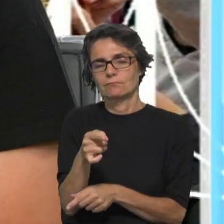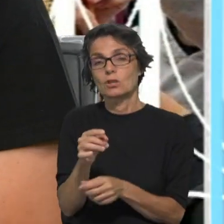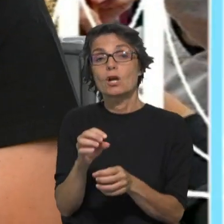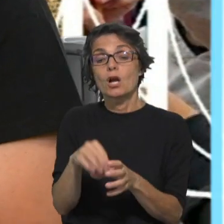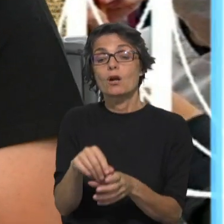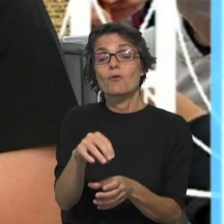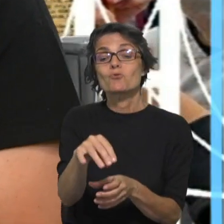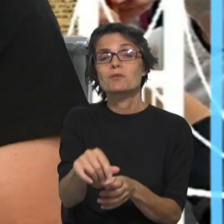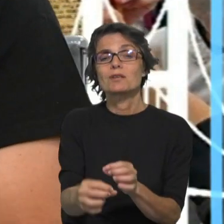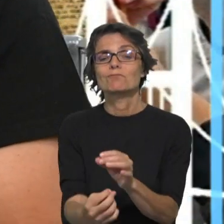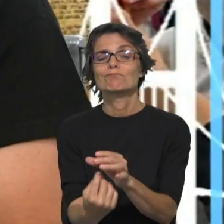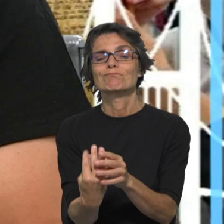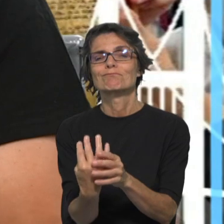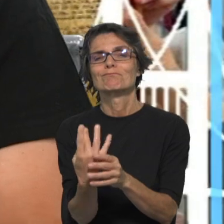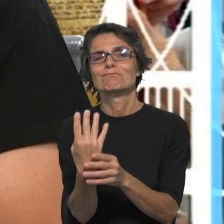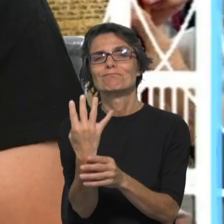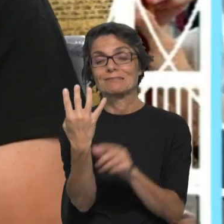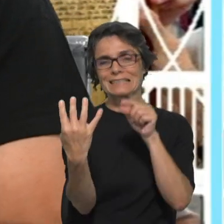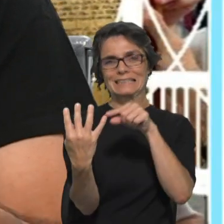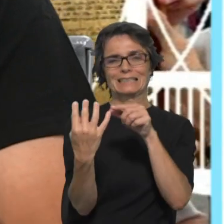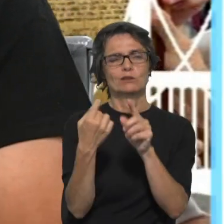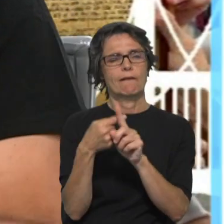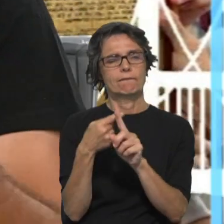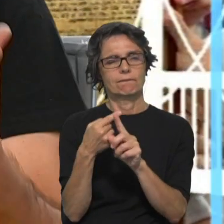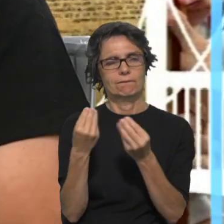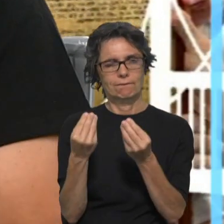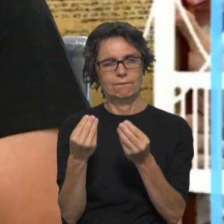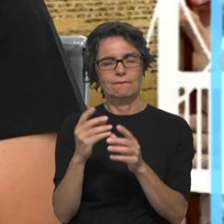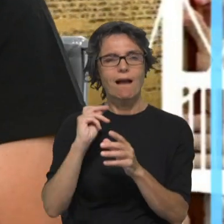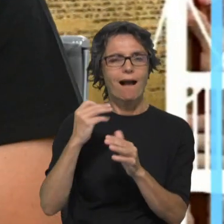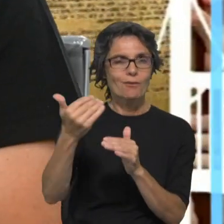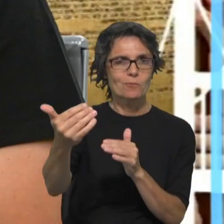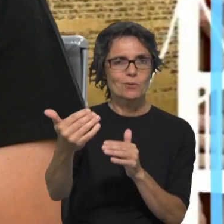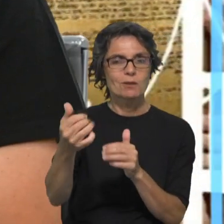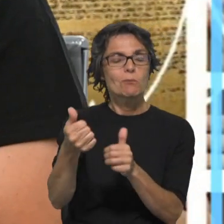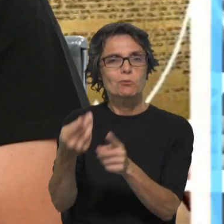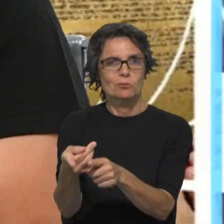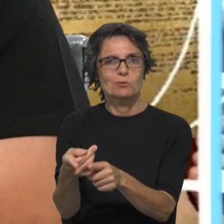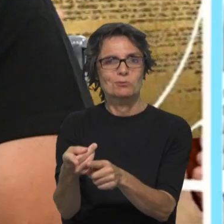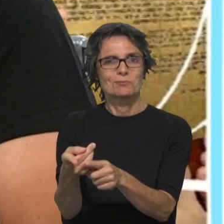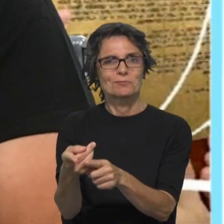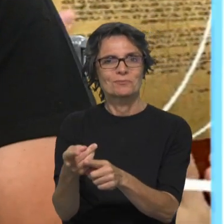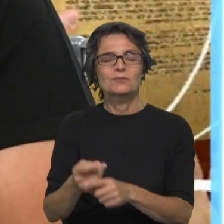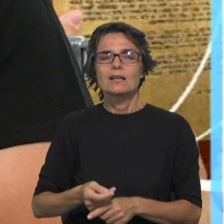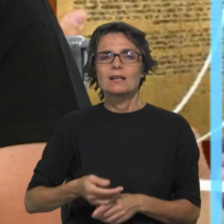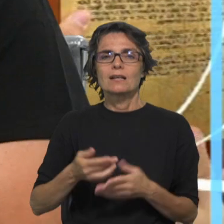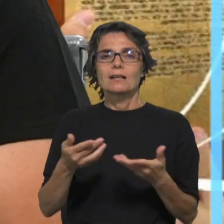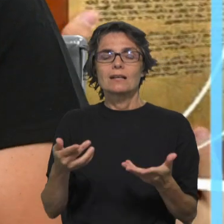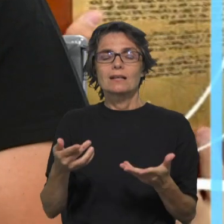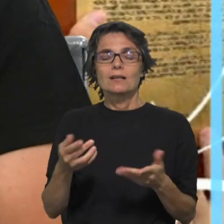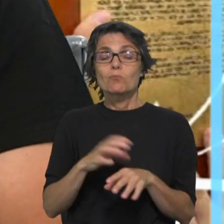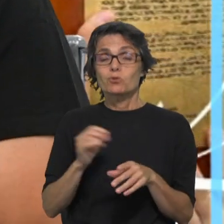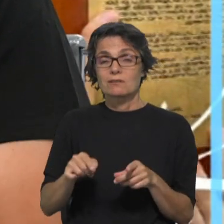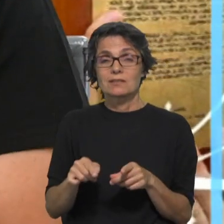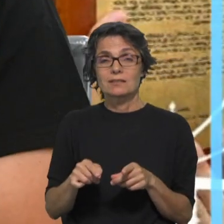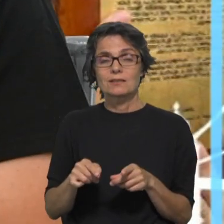lançada à terra e muitas vezes os frutos são colhidos 5, 10, 15 anos depois. E às vezes, tanto mesmo, já me aconteceu